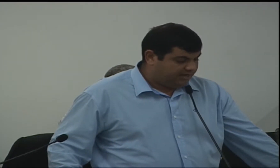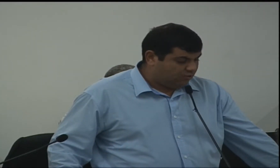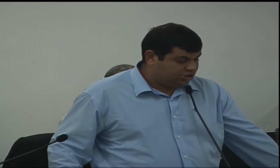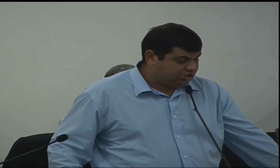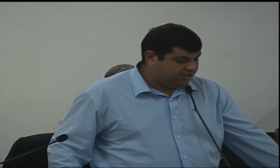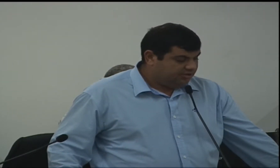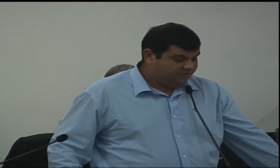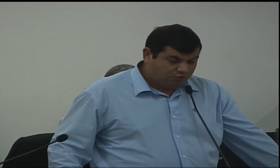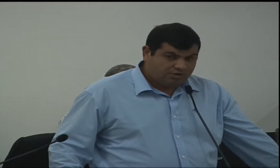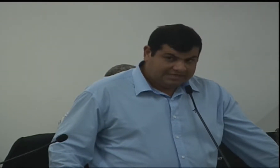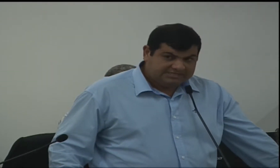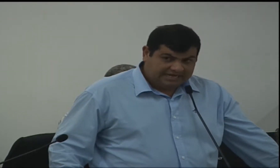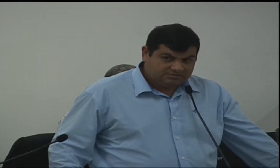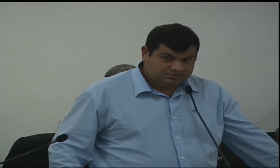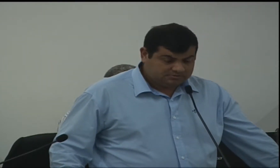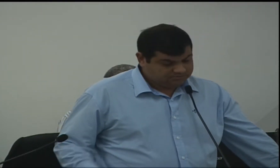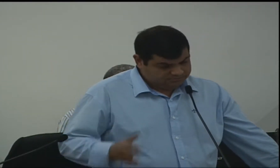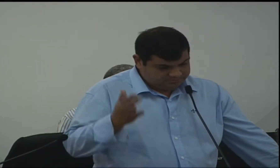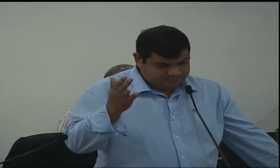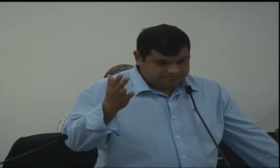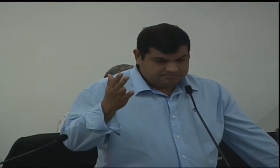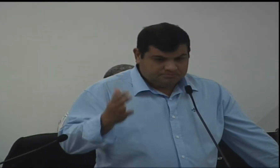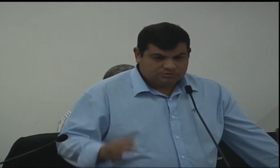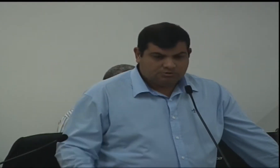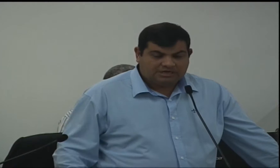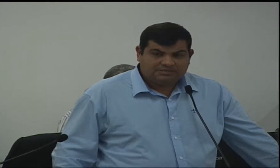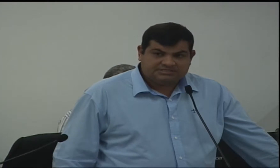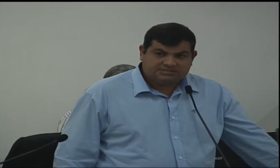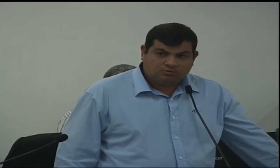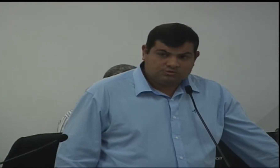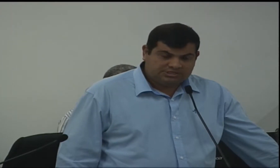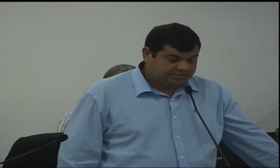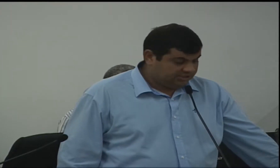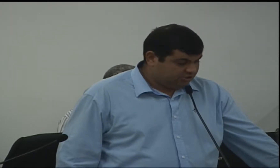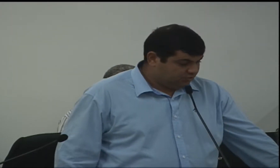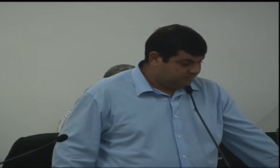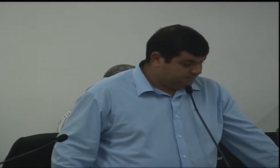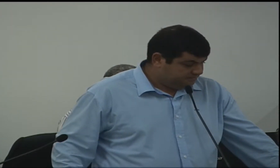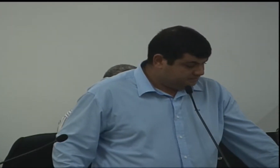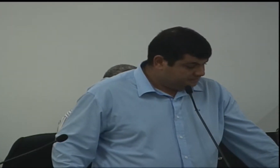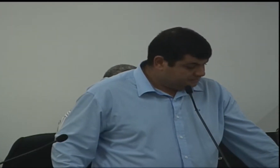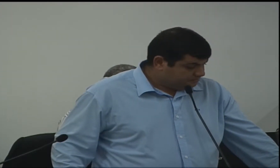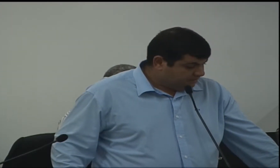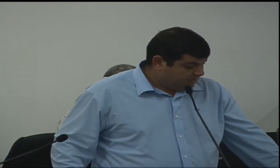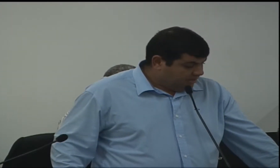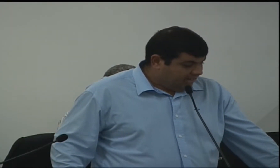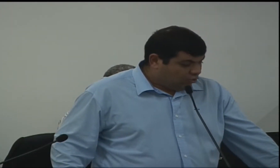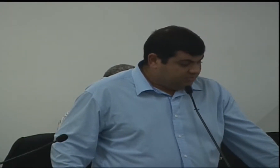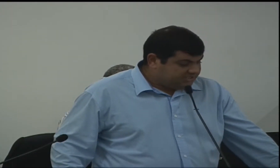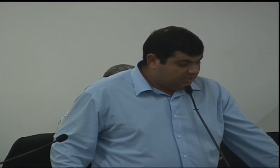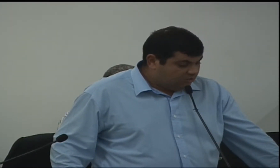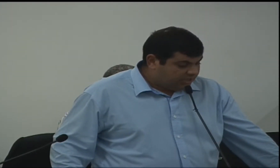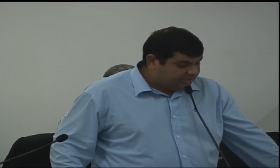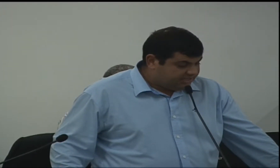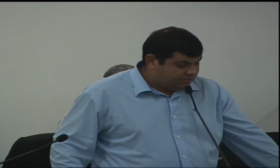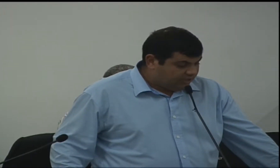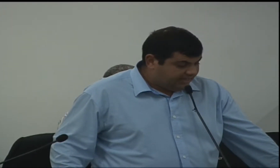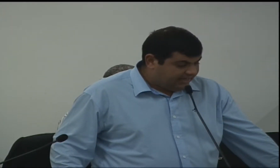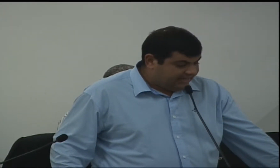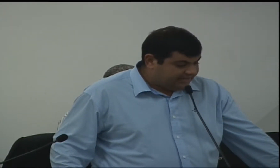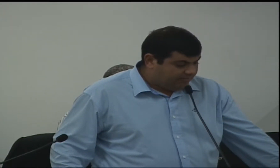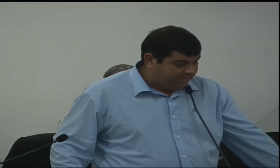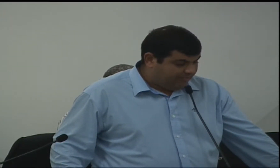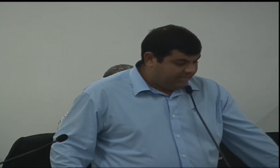previsto para hoje, foram adiados. Tomaram uma decisão consciente, adiou. A comissão